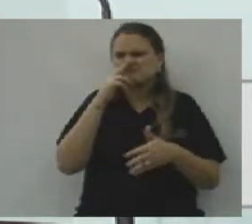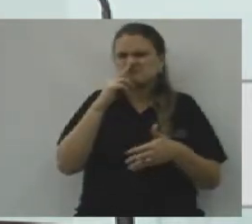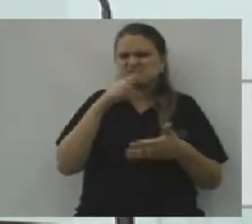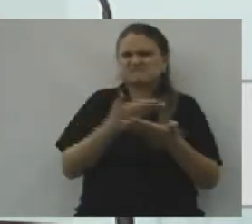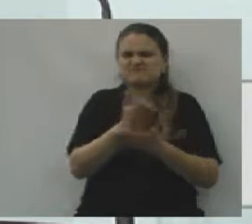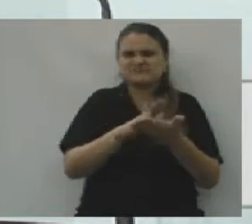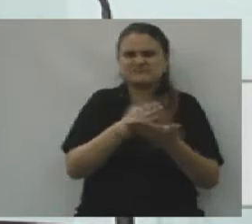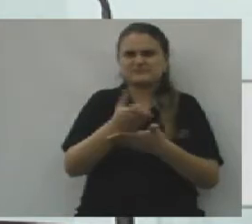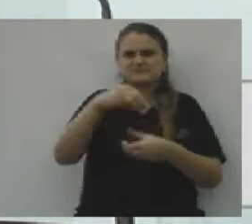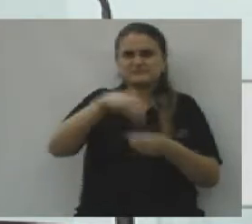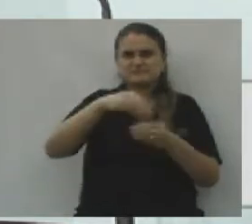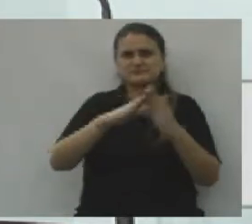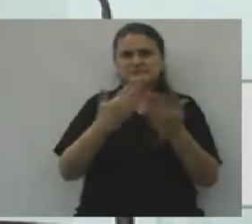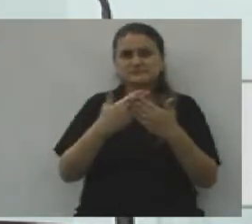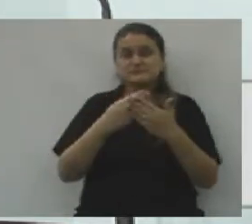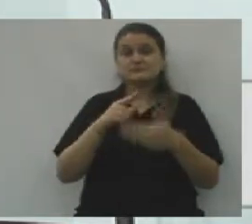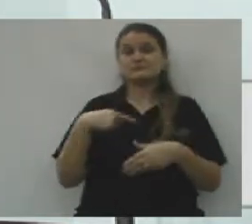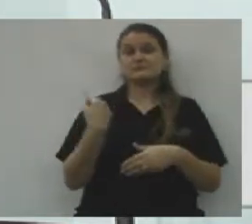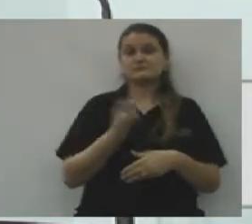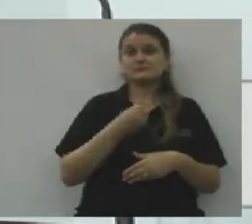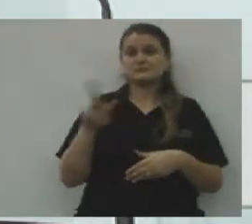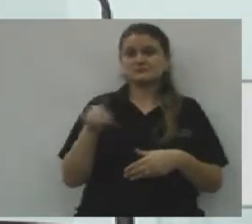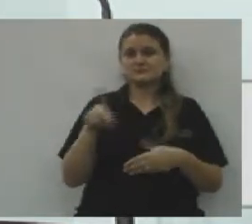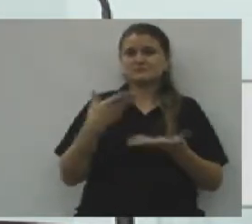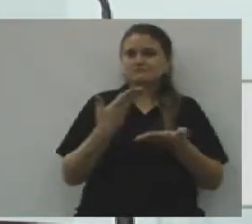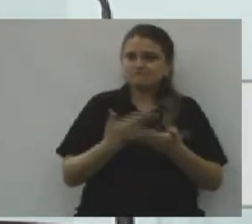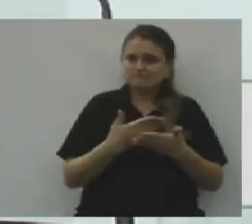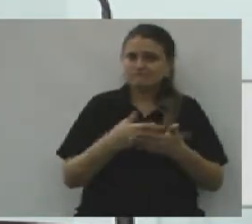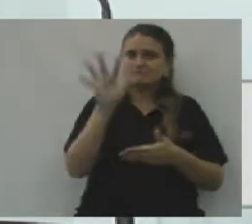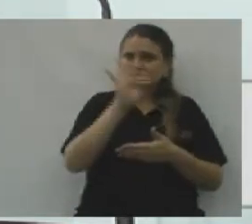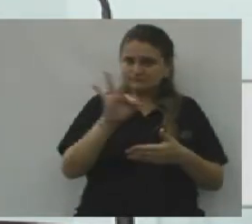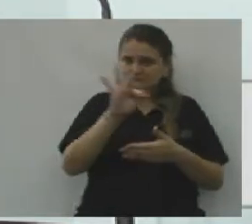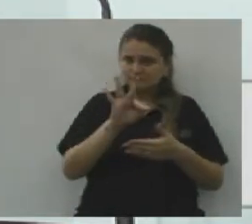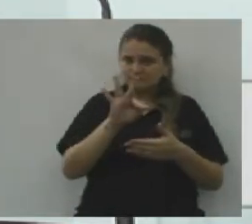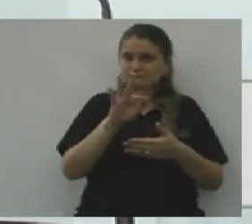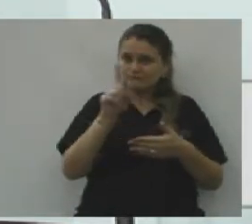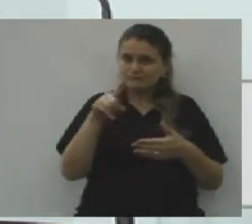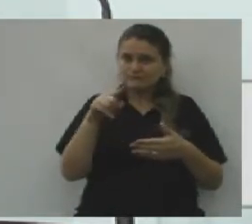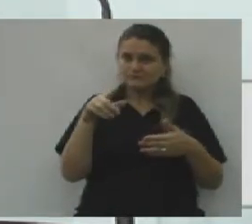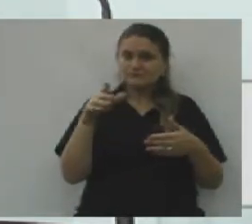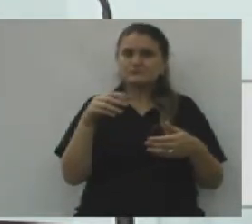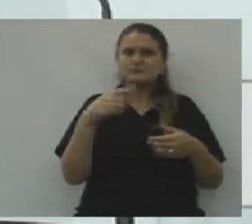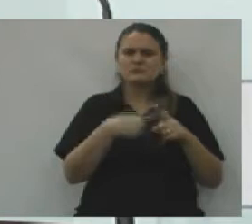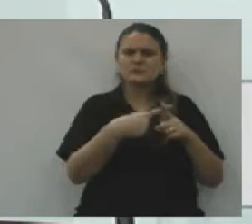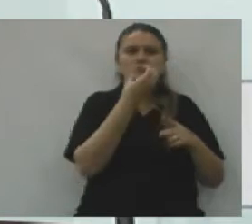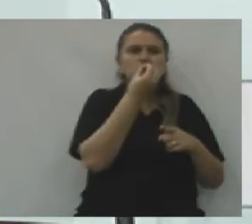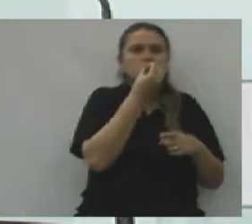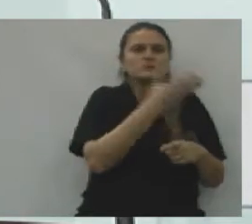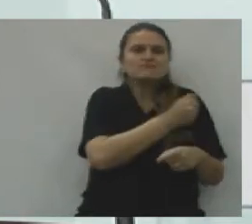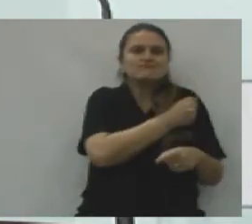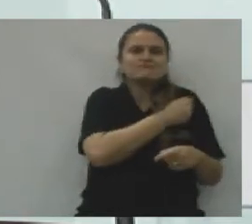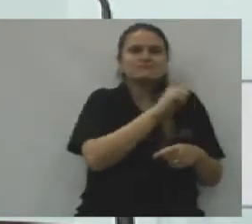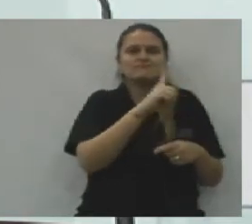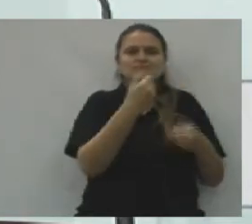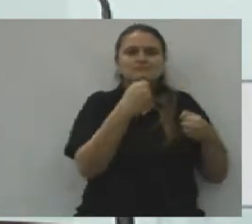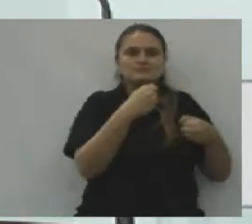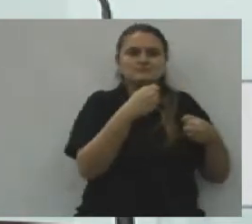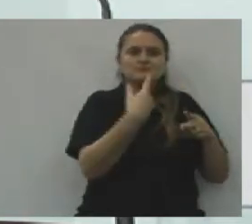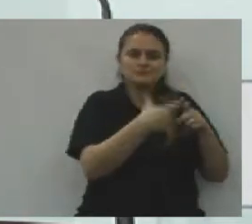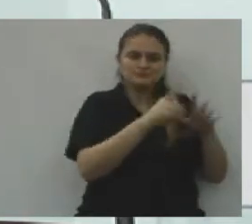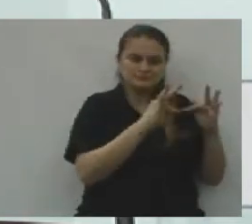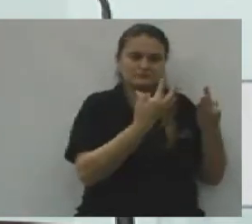na escola. Nós, professores, fomos formados exatamente para isso. Os bons não precisam de nós. A família